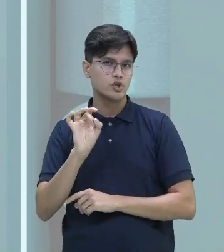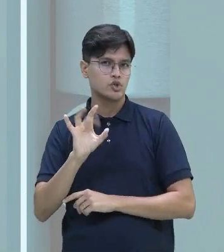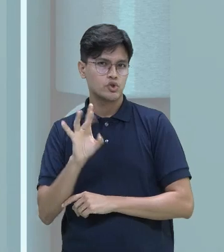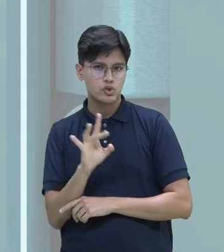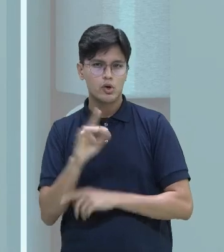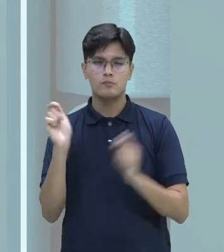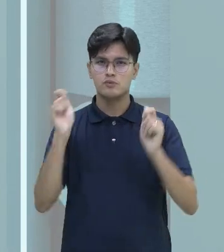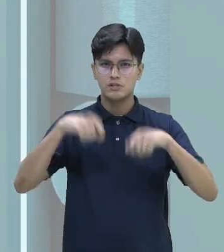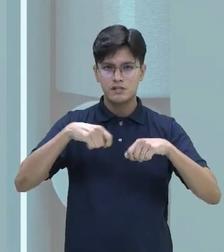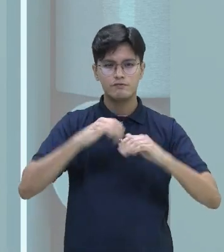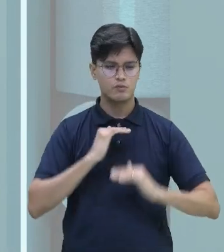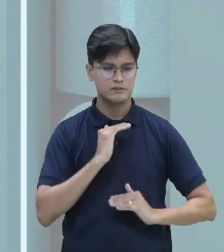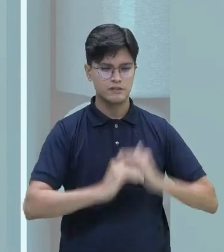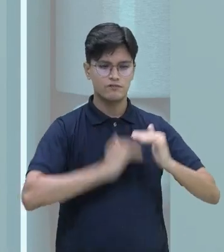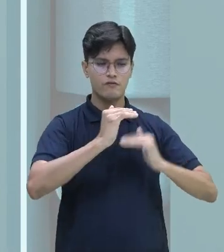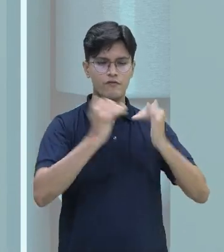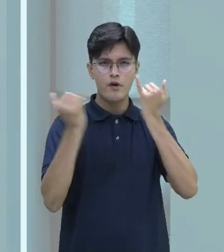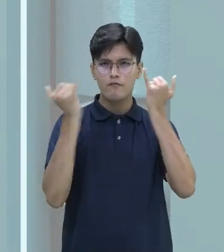não podemos